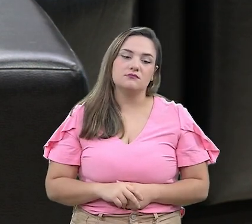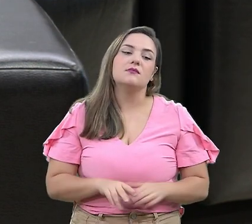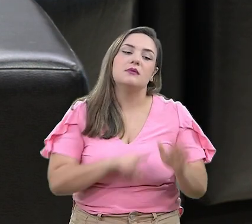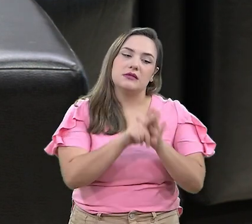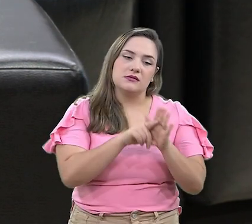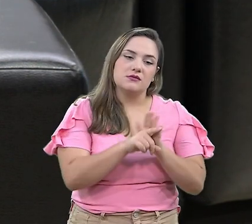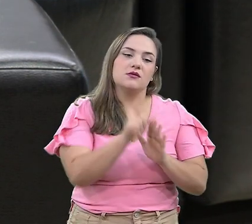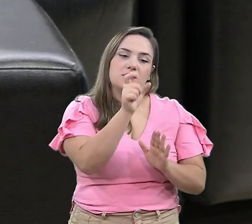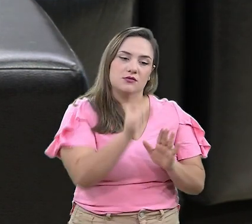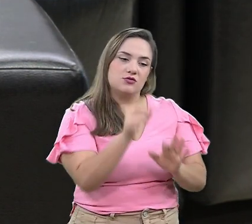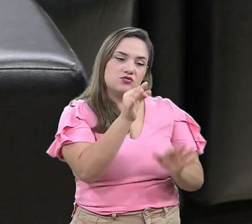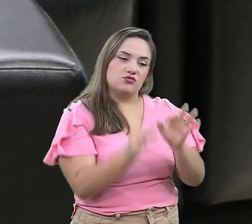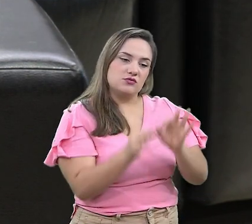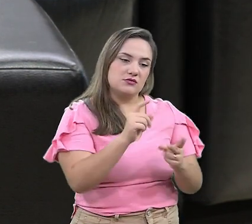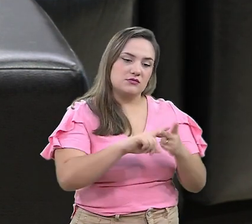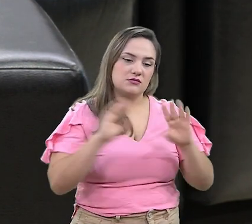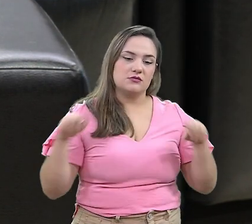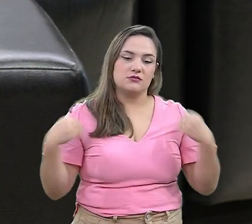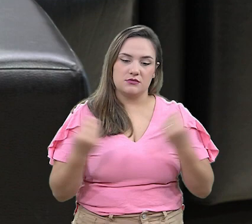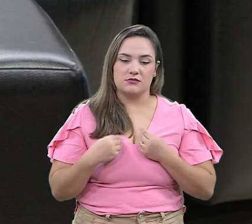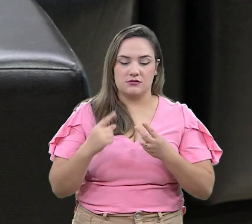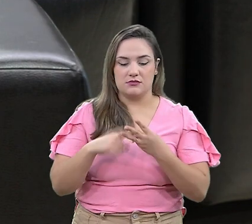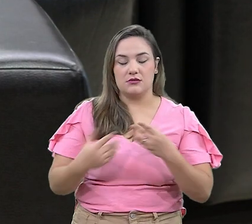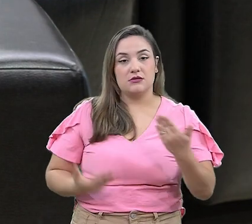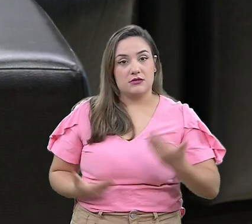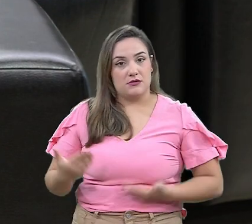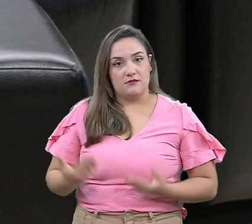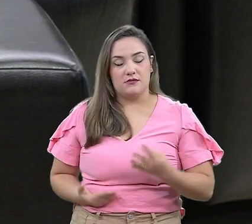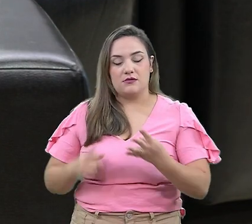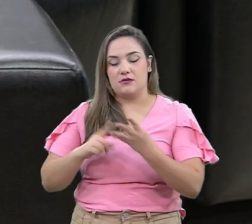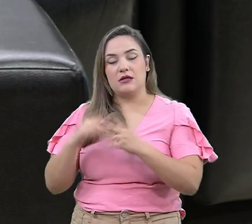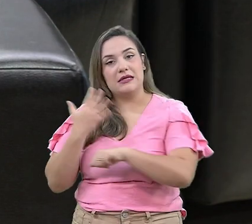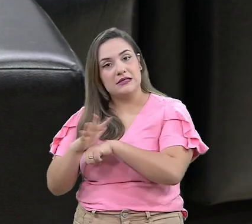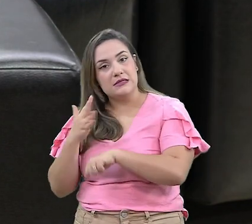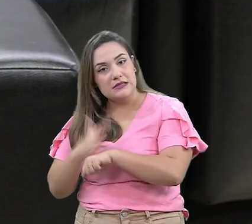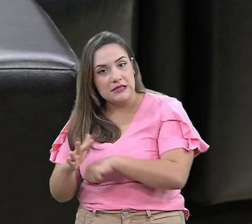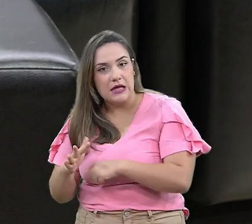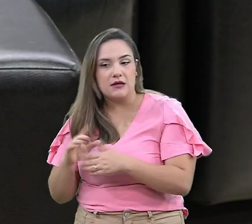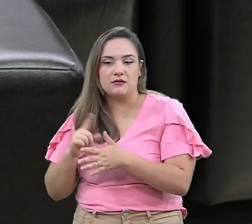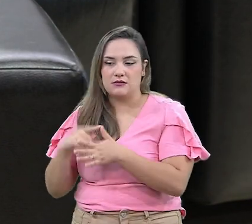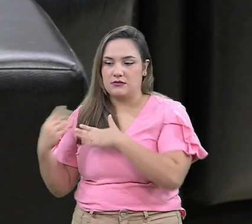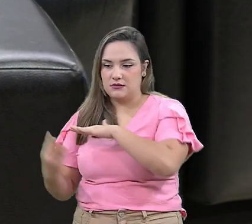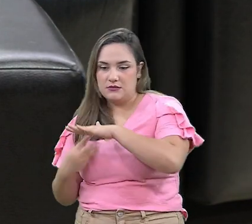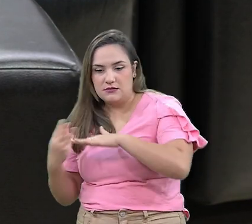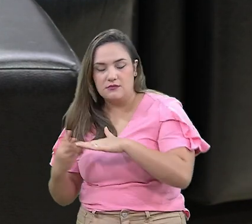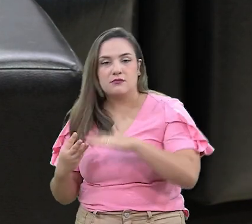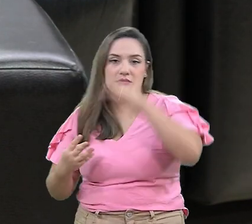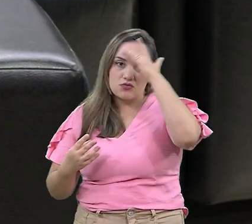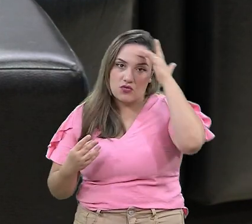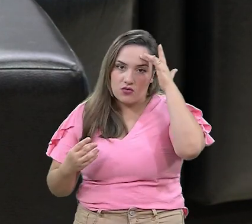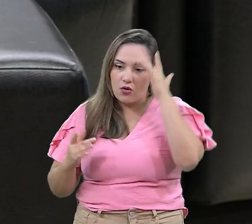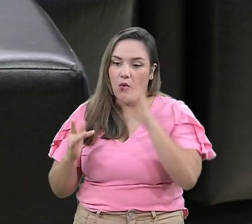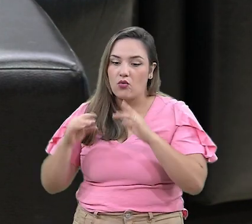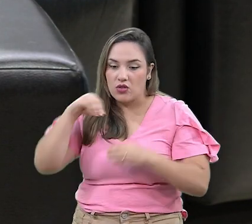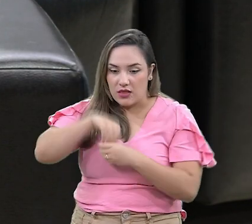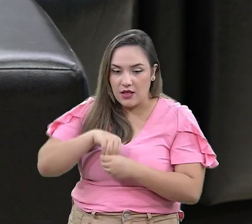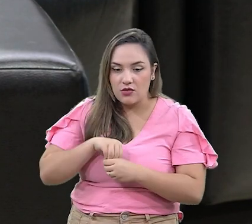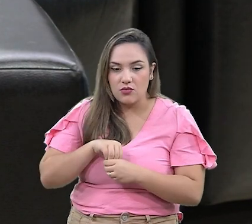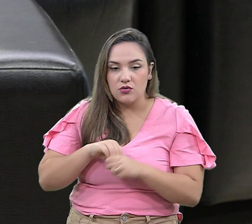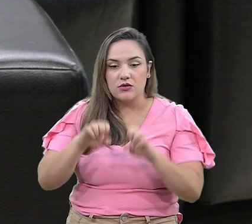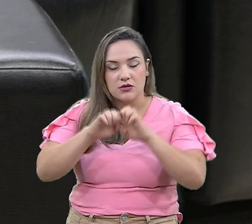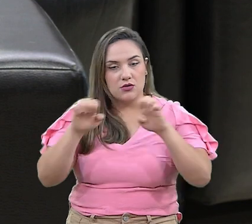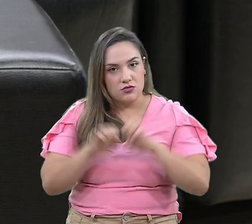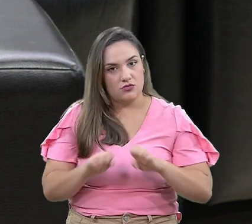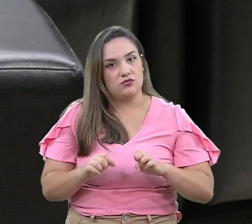os magistrados, magistradas, desembargadores, servidores, estagiários, né? Todos aqueles que estão dentro